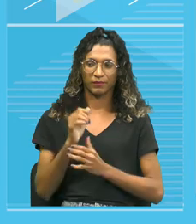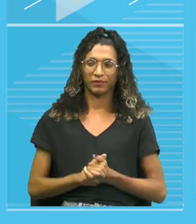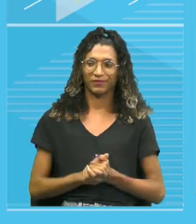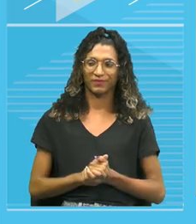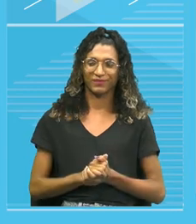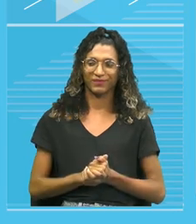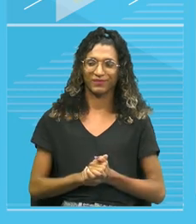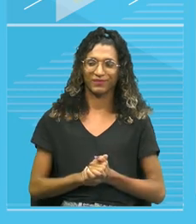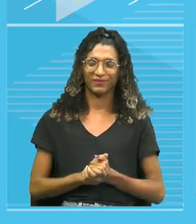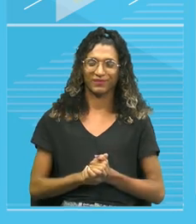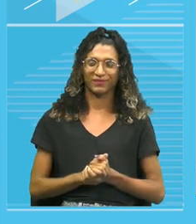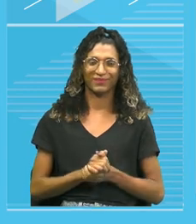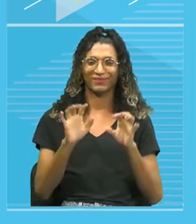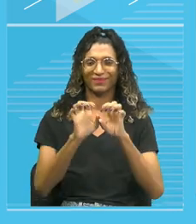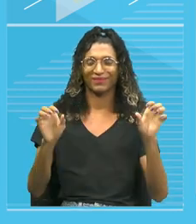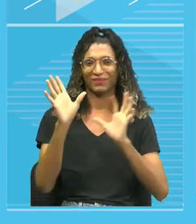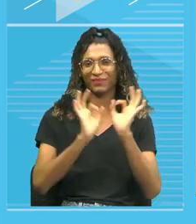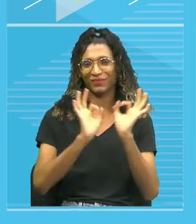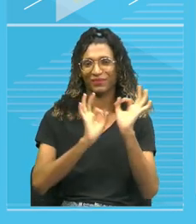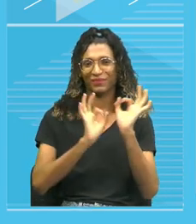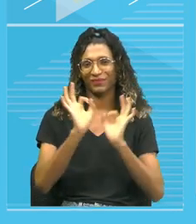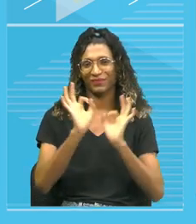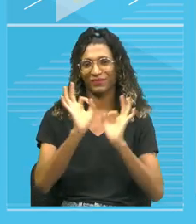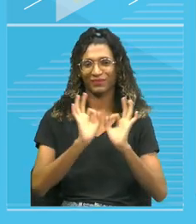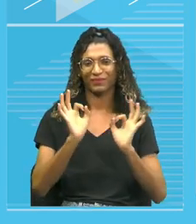pronto equação montada